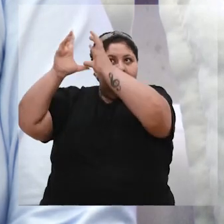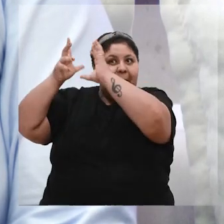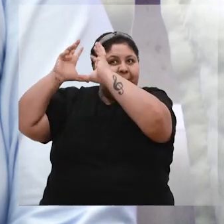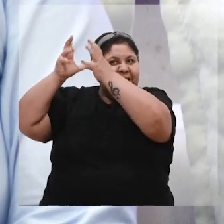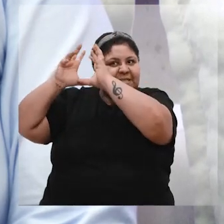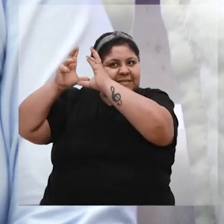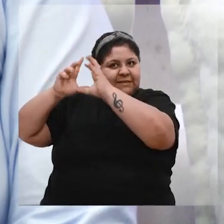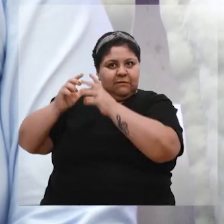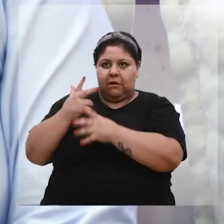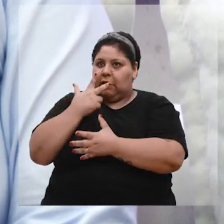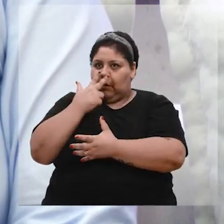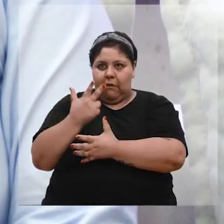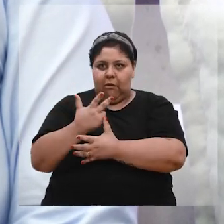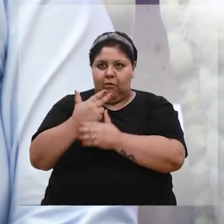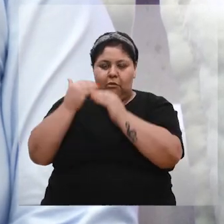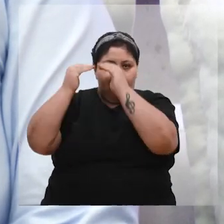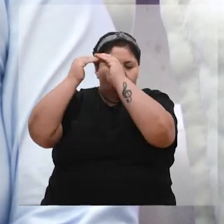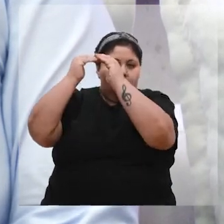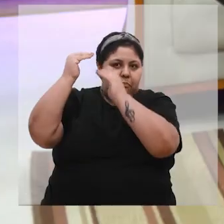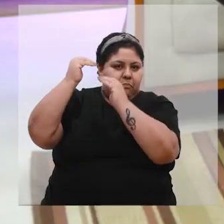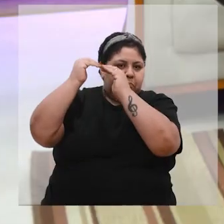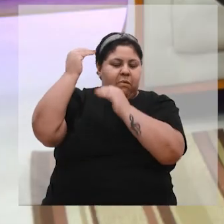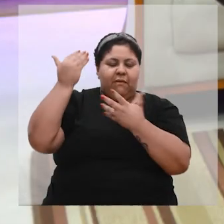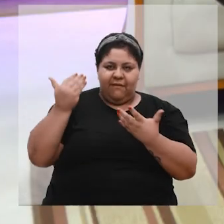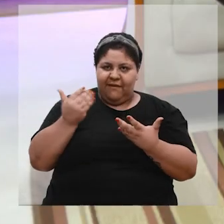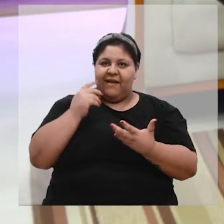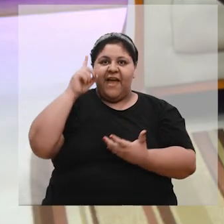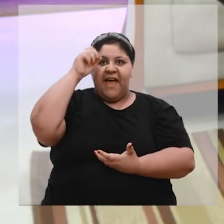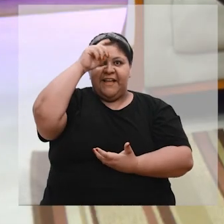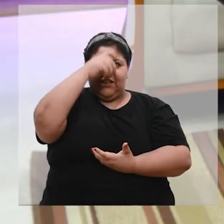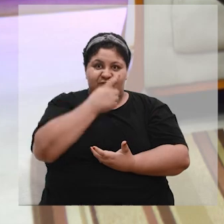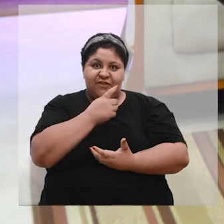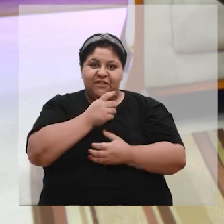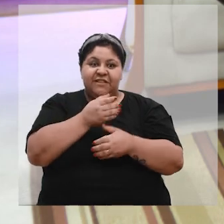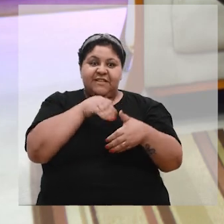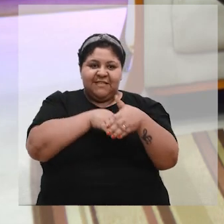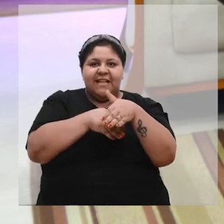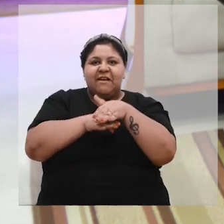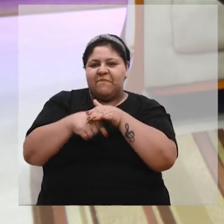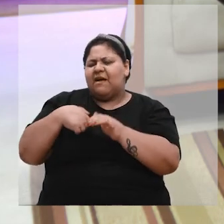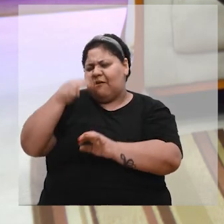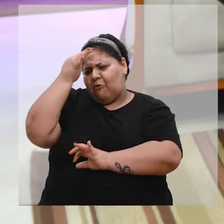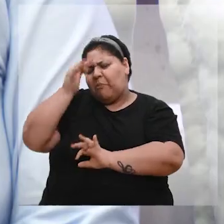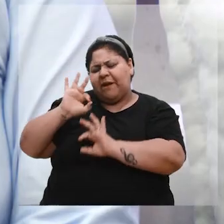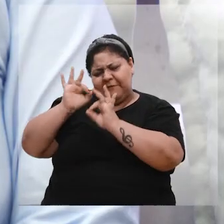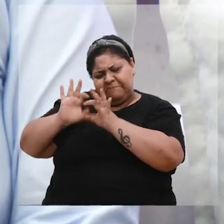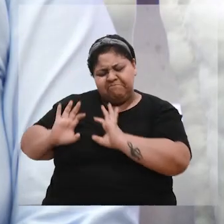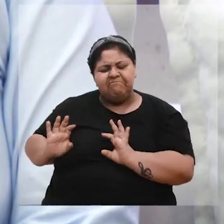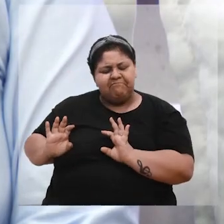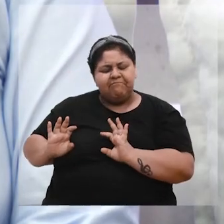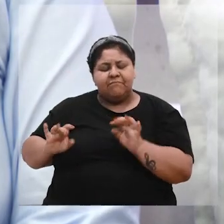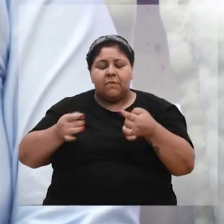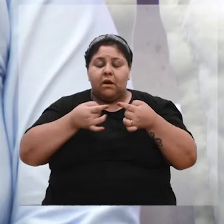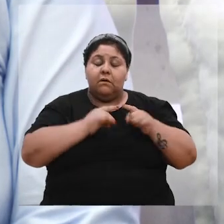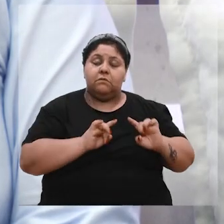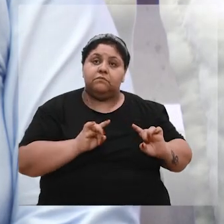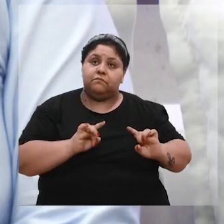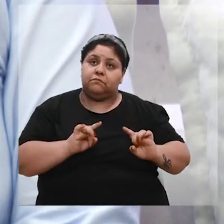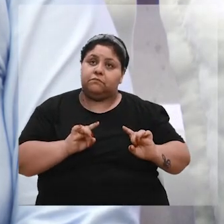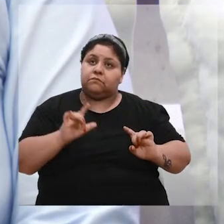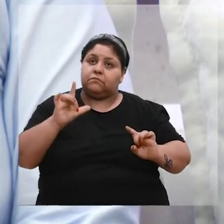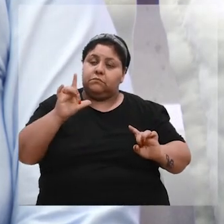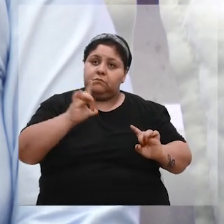nossa cabeça moderna está. Então, assim, é muito difícil, né, para ele, coitado, se adaptar também, eu entendo.